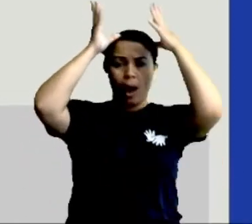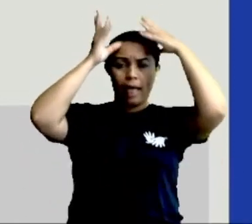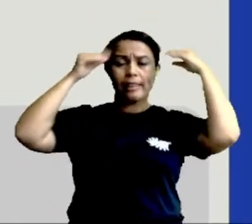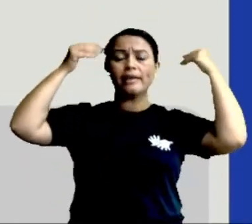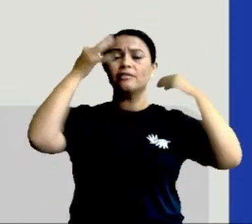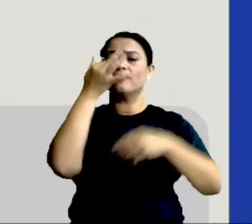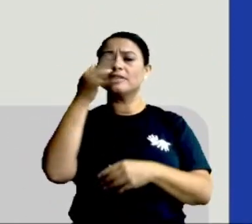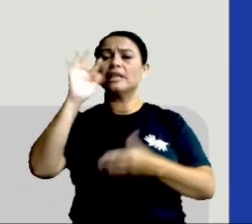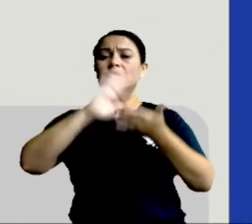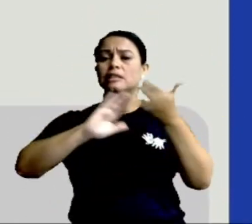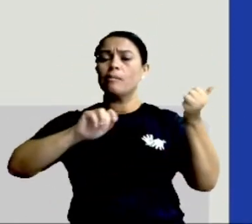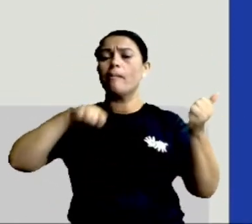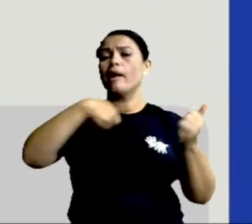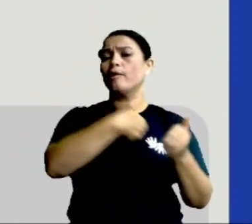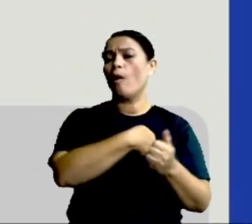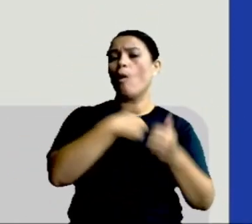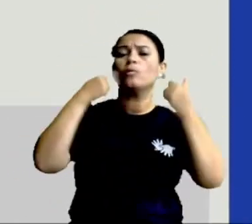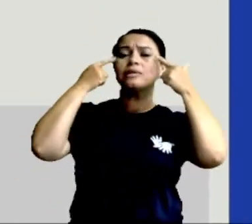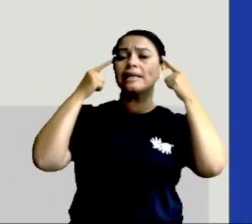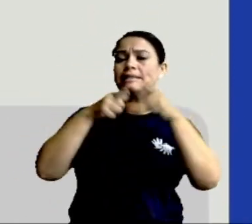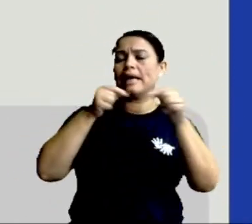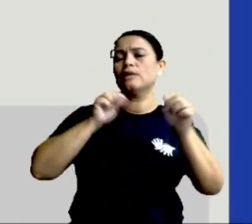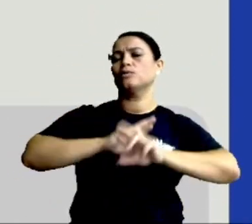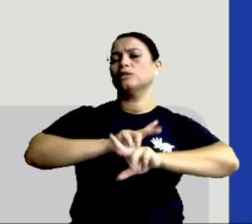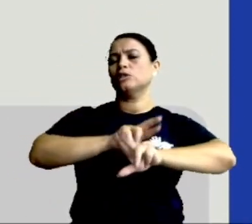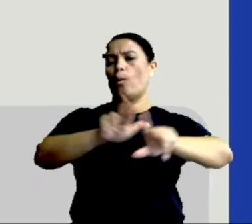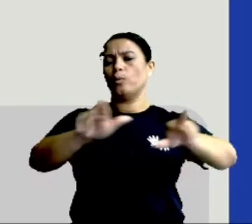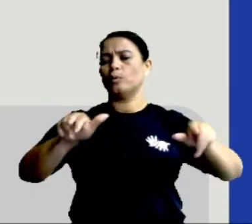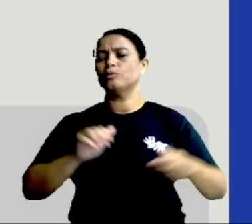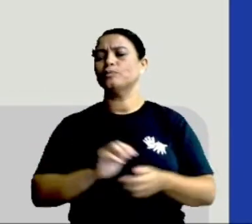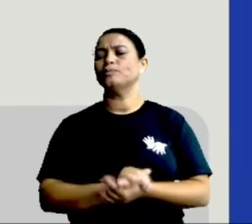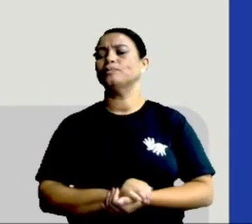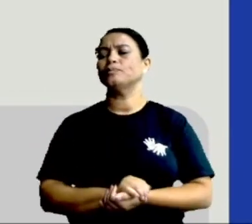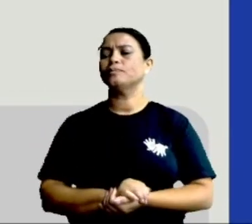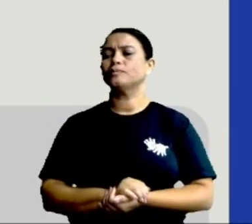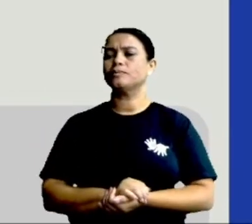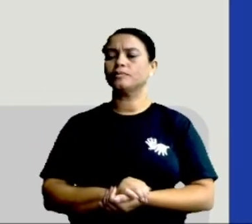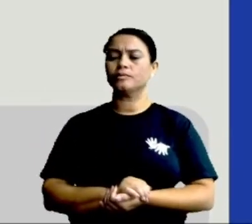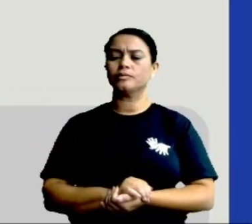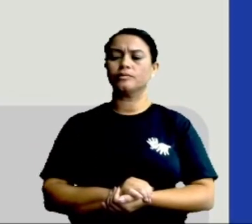franceses, espanhóis, asiáticos, entre outros.